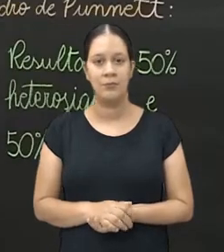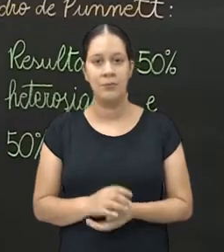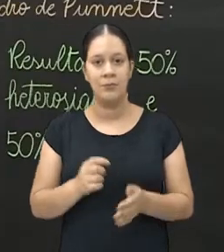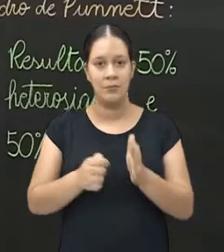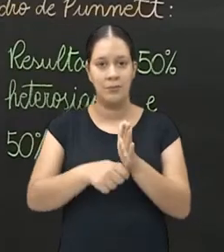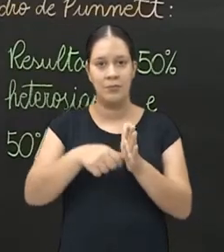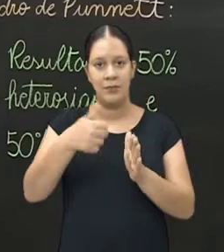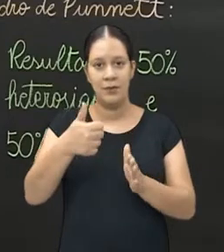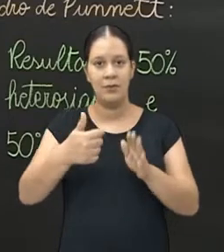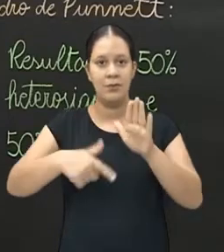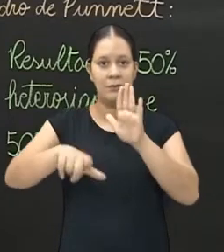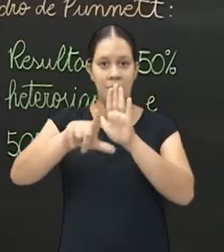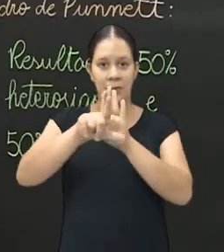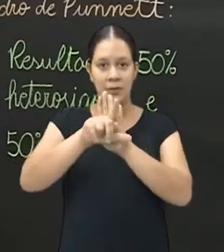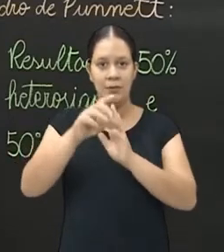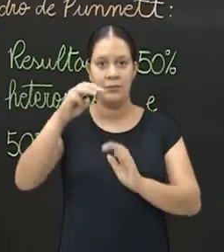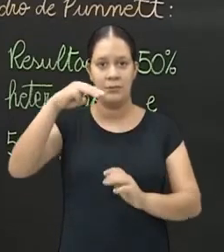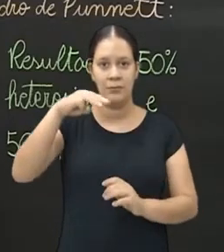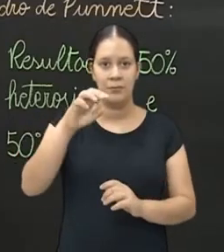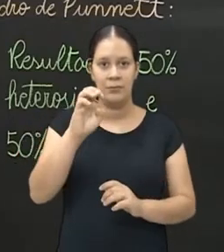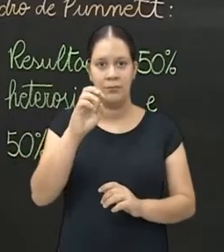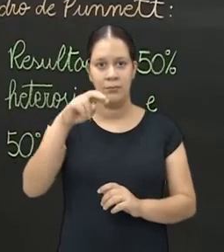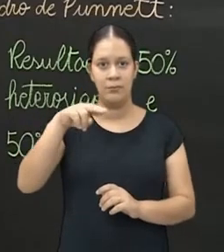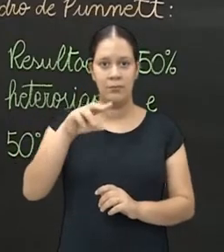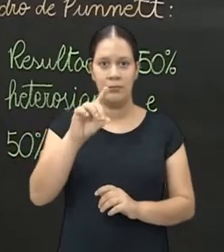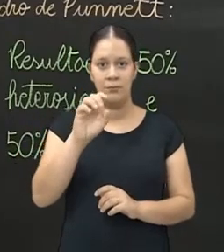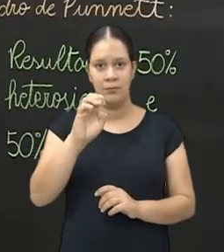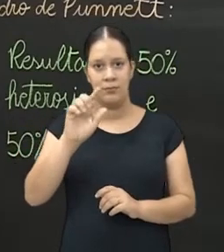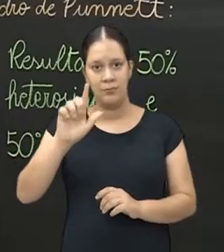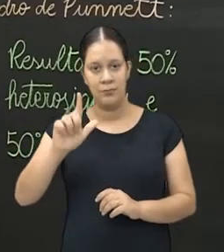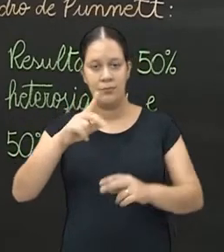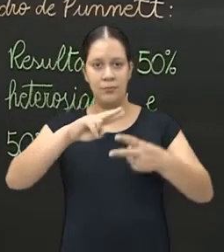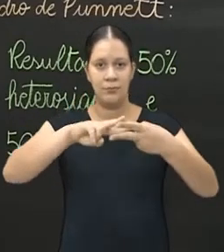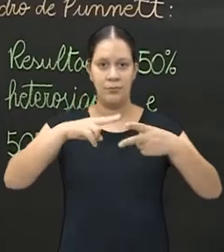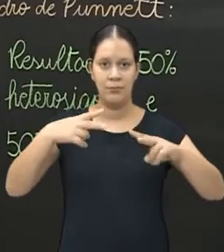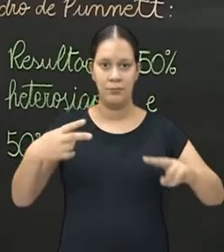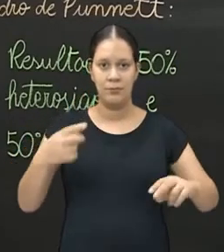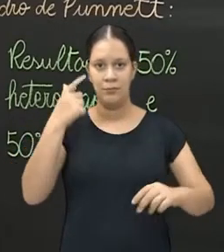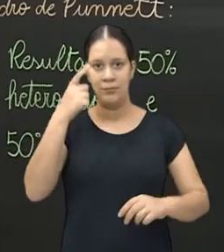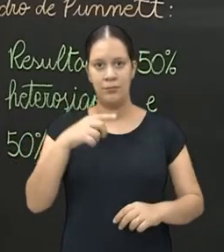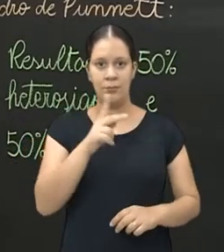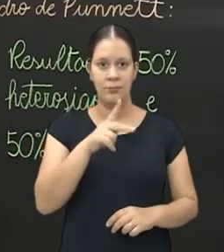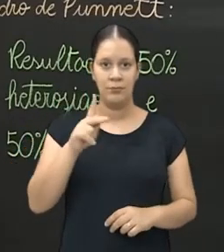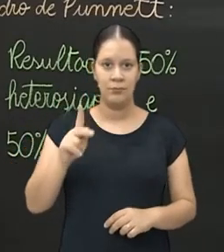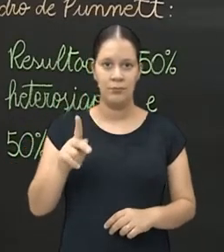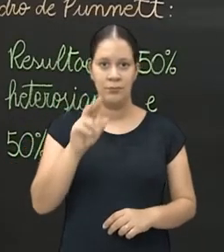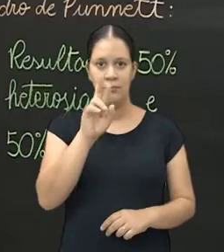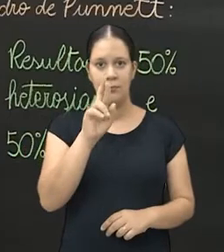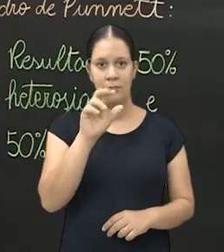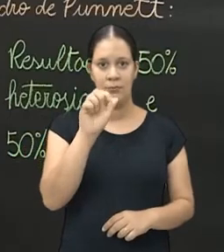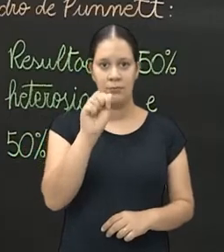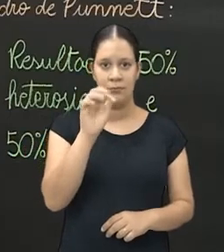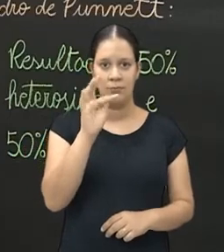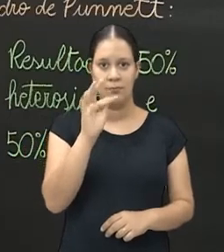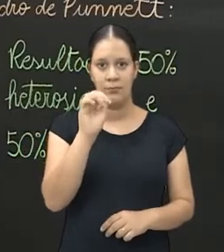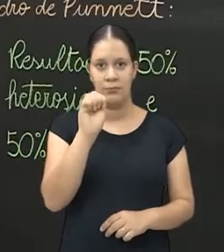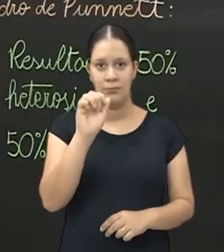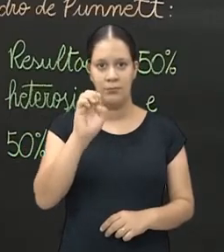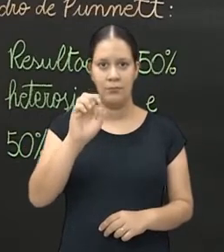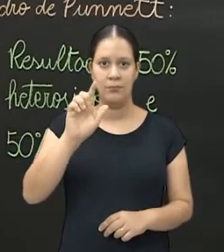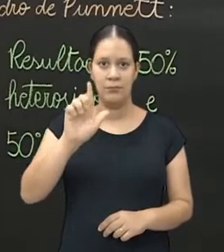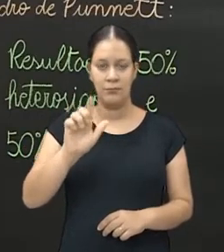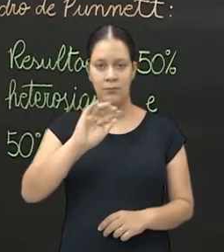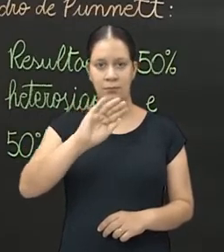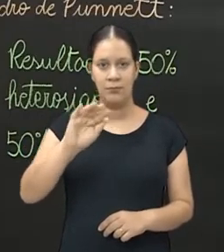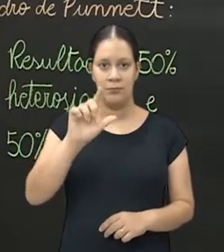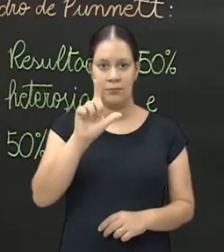primeira lei de Mendel e cruzamentos genéticos. Esse é o tema da aula de hoje e eu sou a professora Rafaela Lima. Você com certeza já viu